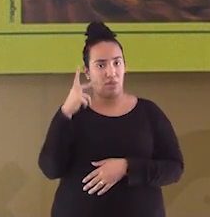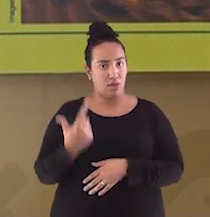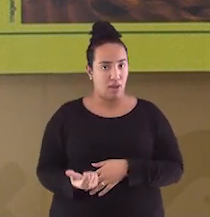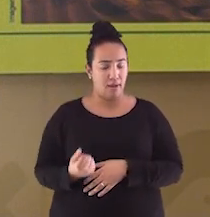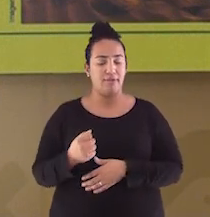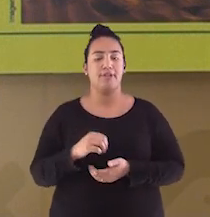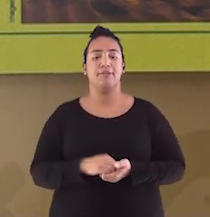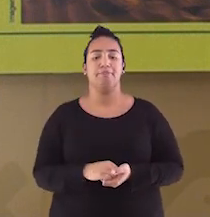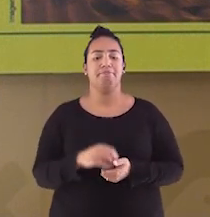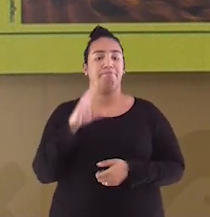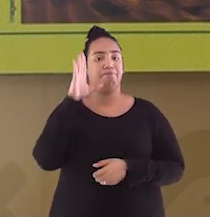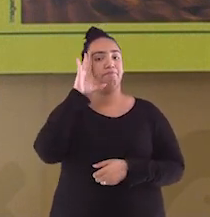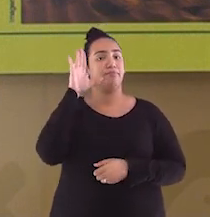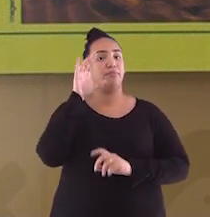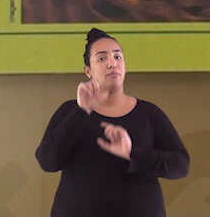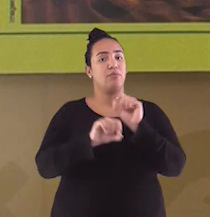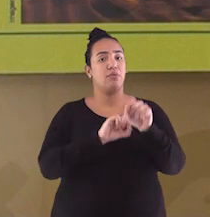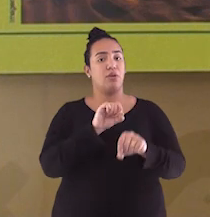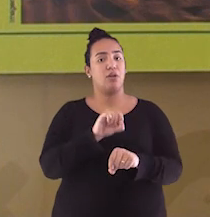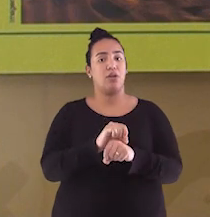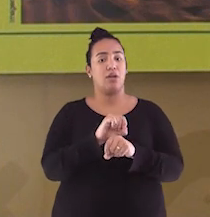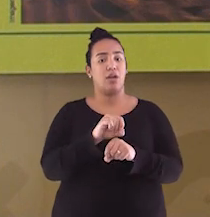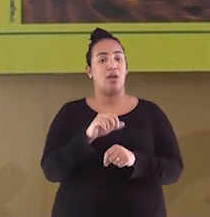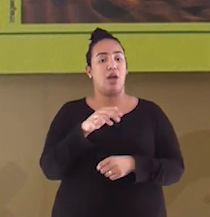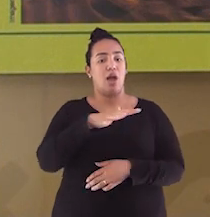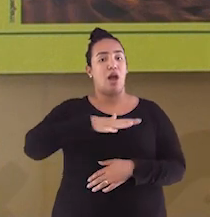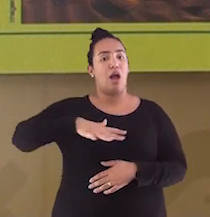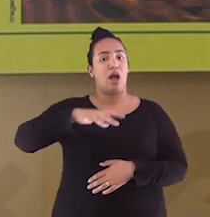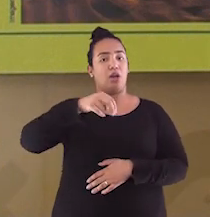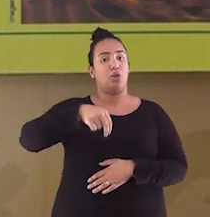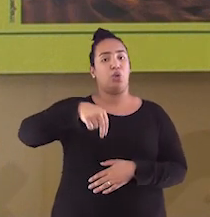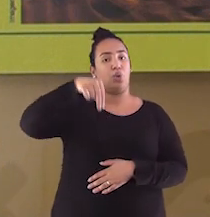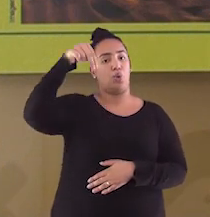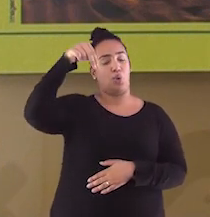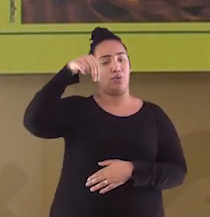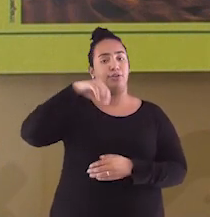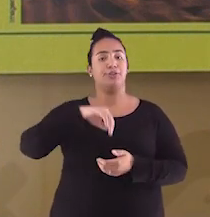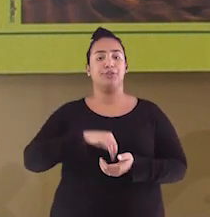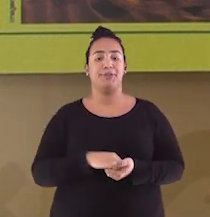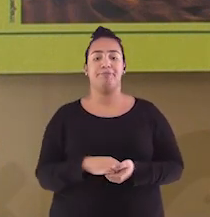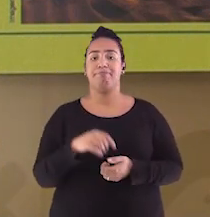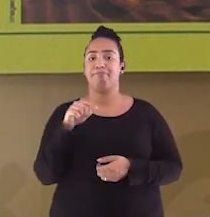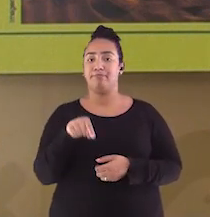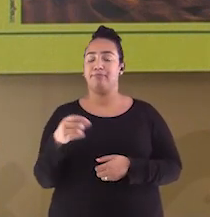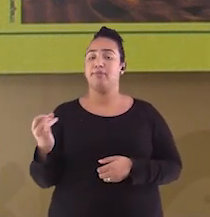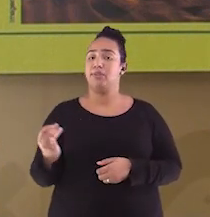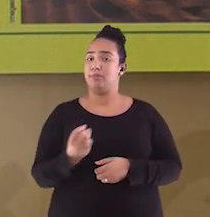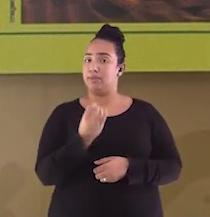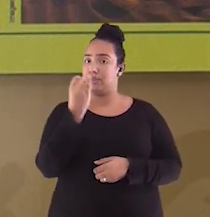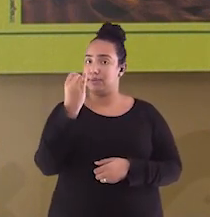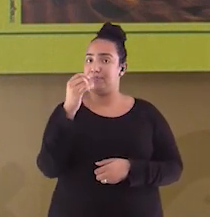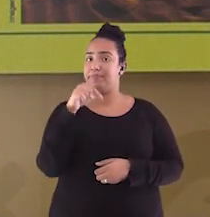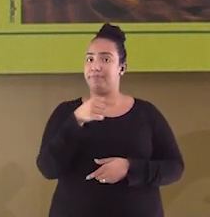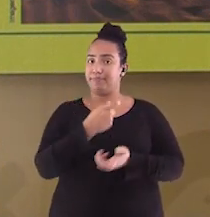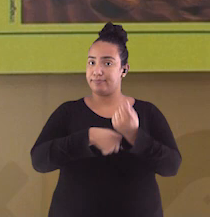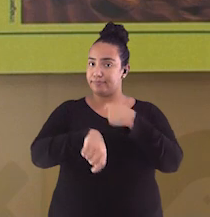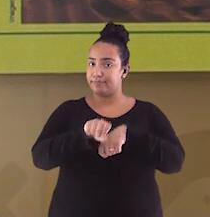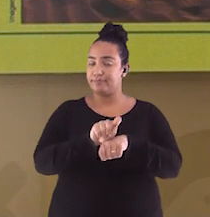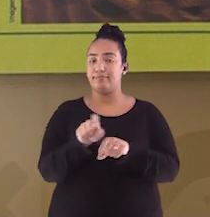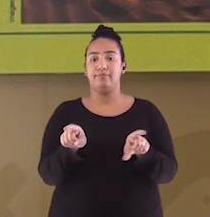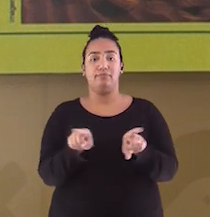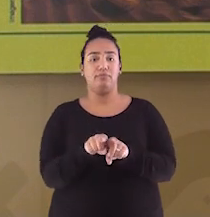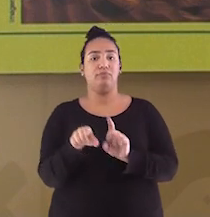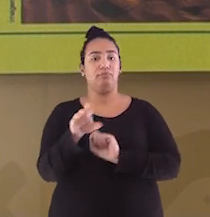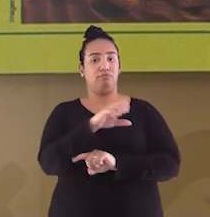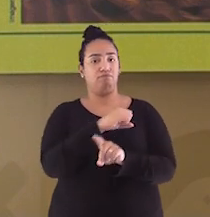principalmente nessa parte ao norte do continente. Ele teve um indispensável papel na economia e na evolução